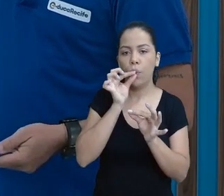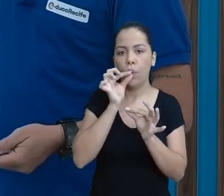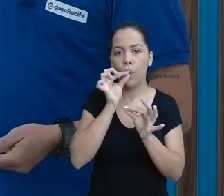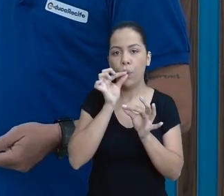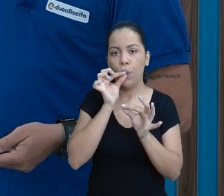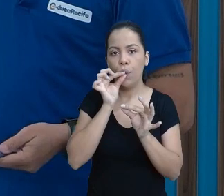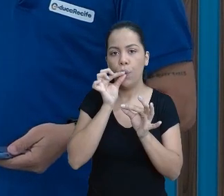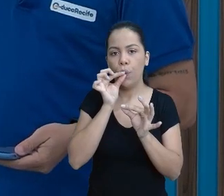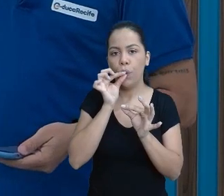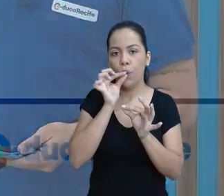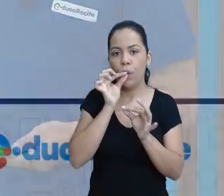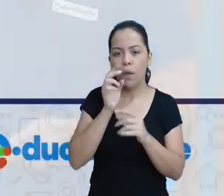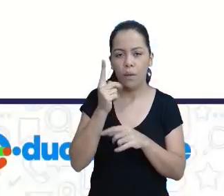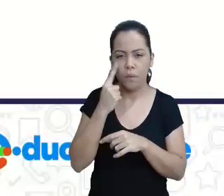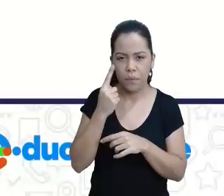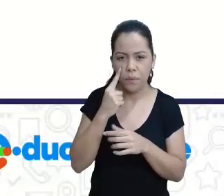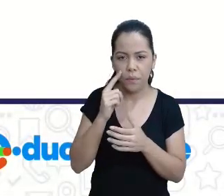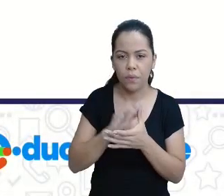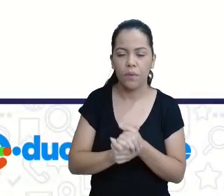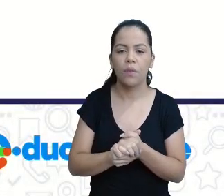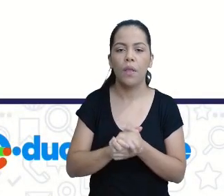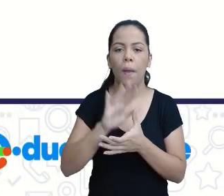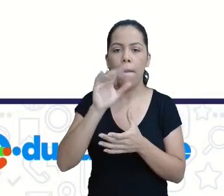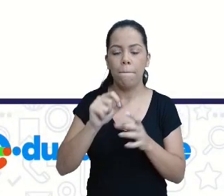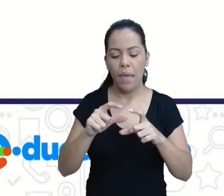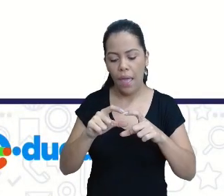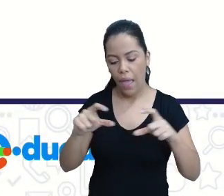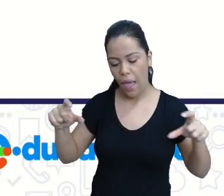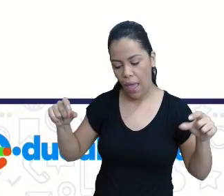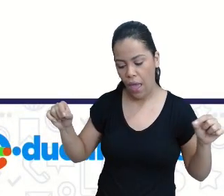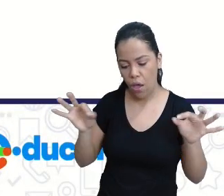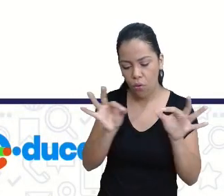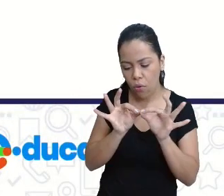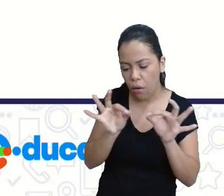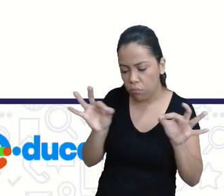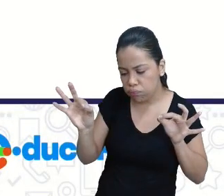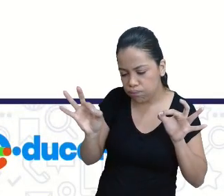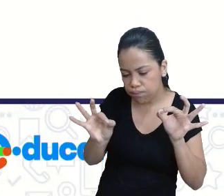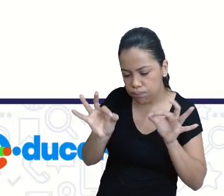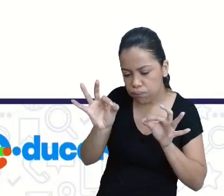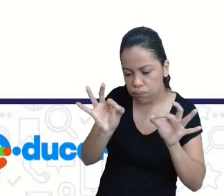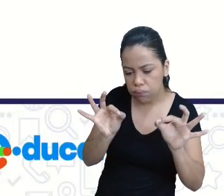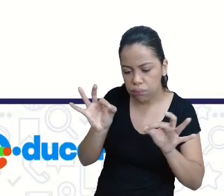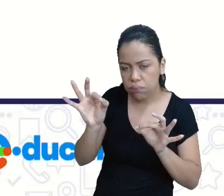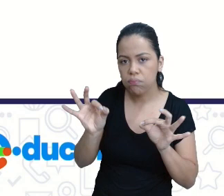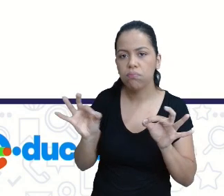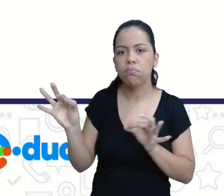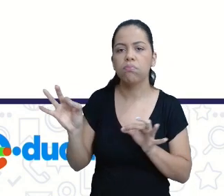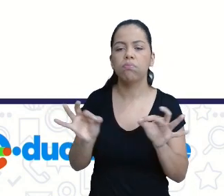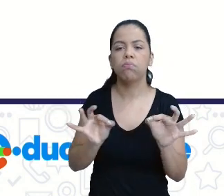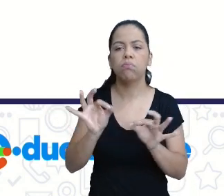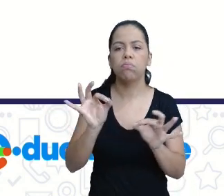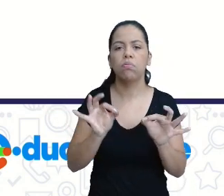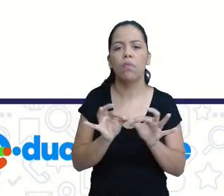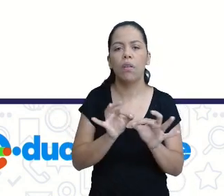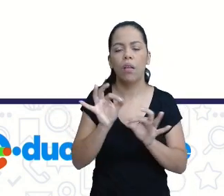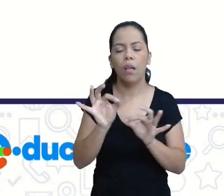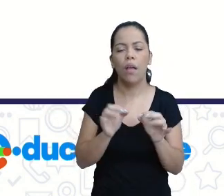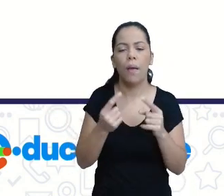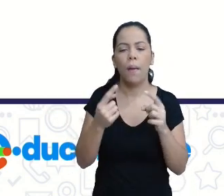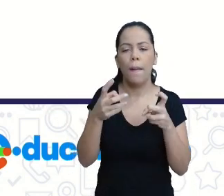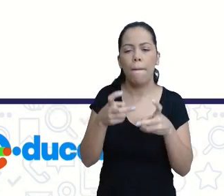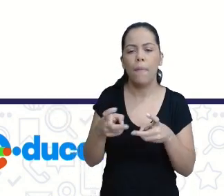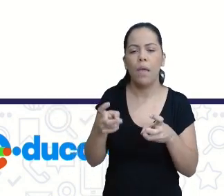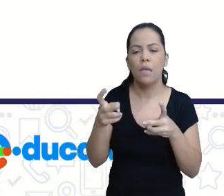e observei que aquele lado maior ali, que é a hipotenusa, tá certo? Não dá muita ênfase ao nome, mas sim